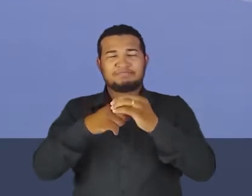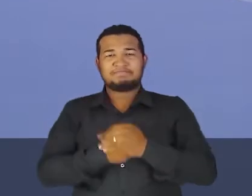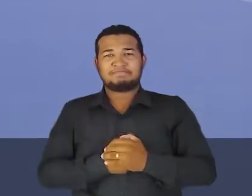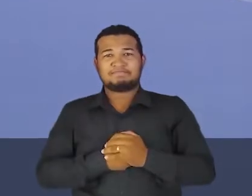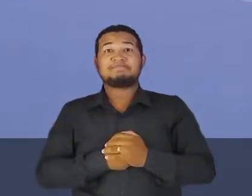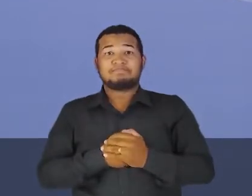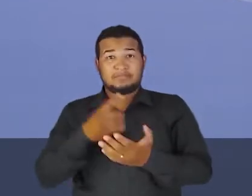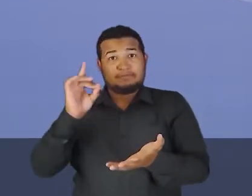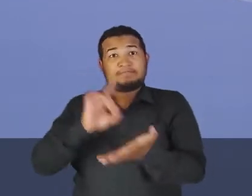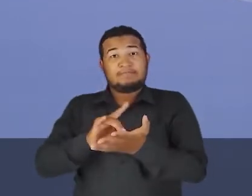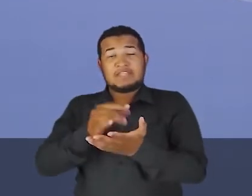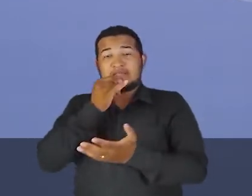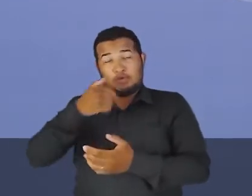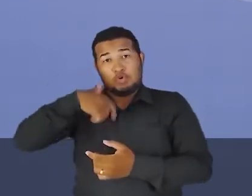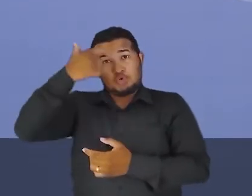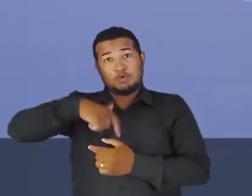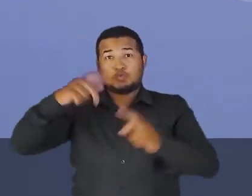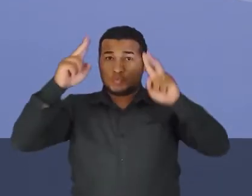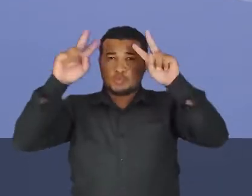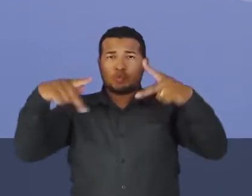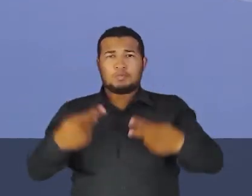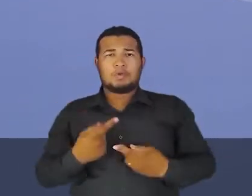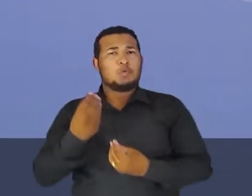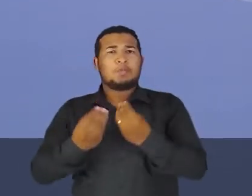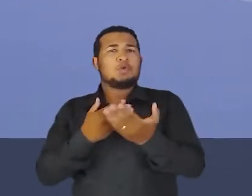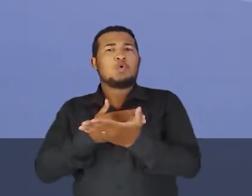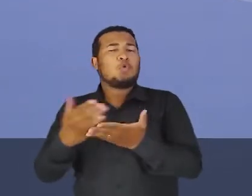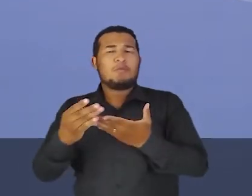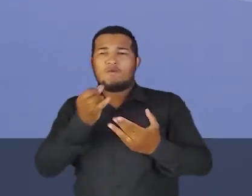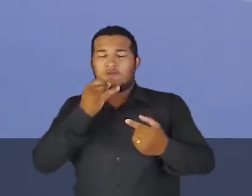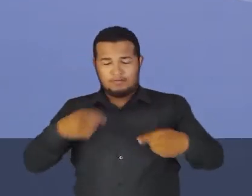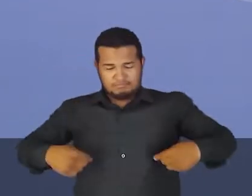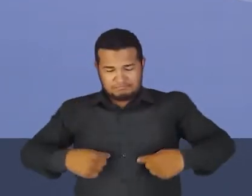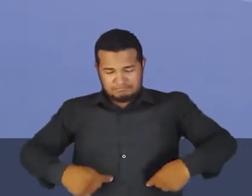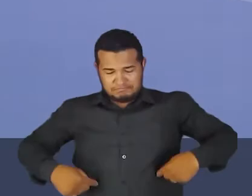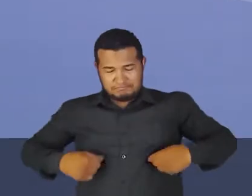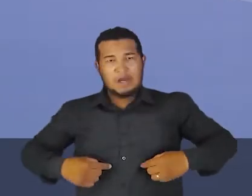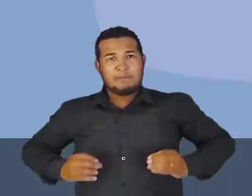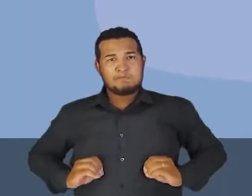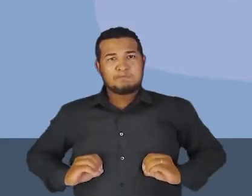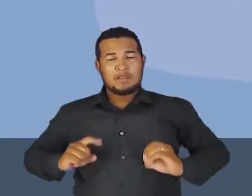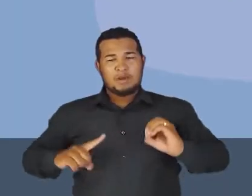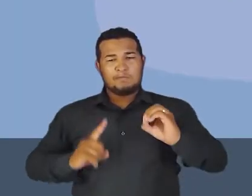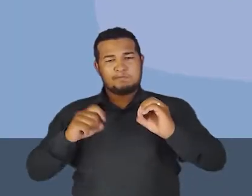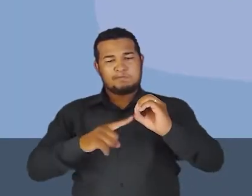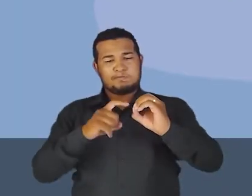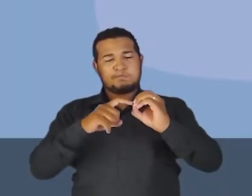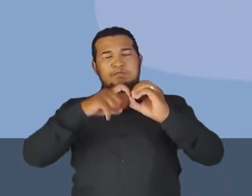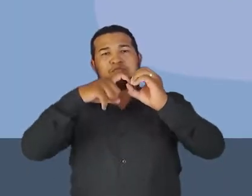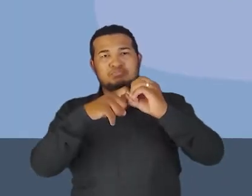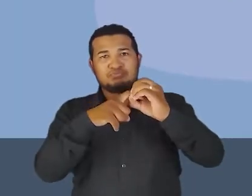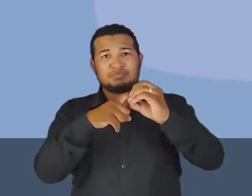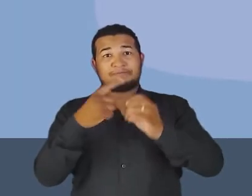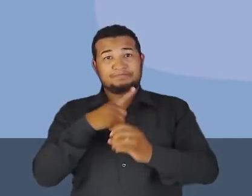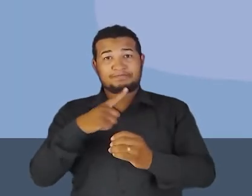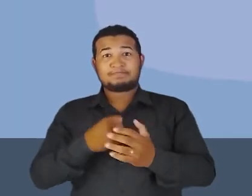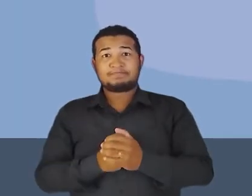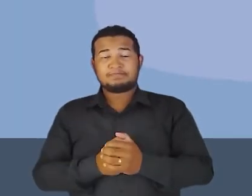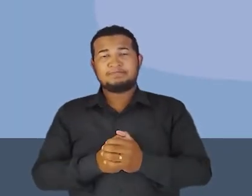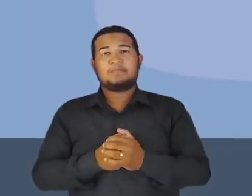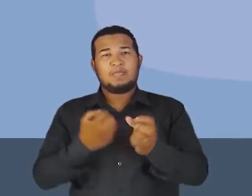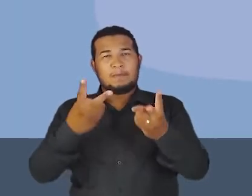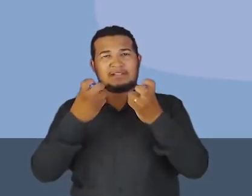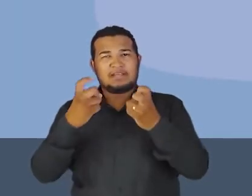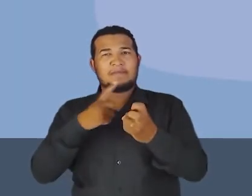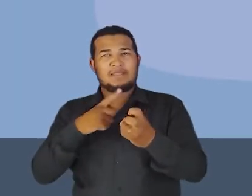o óvulo, que no caso da nossa espécie, acontece nas trompas de Falópio. Então observe na imagem aí que você tem, após